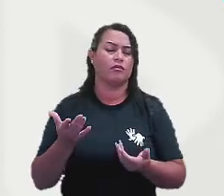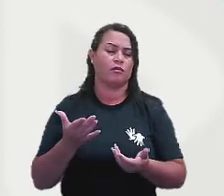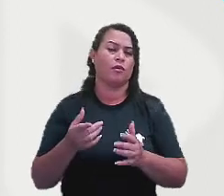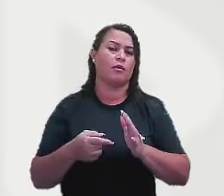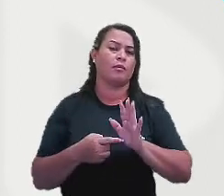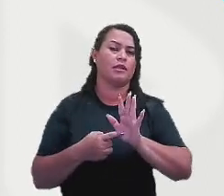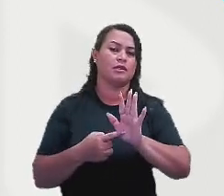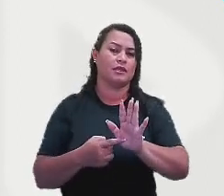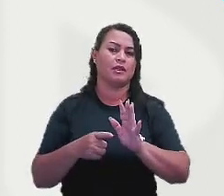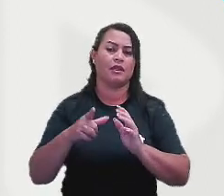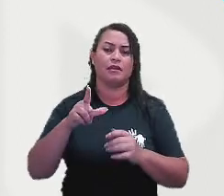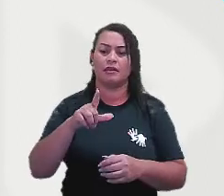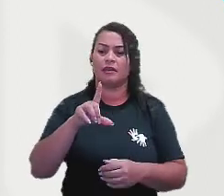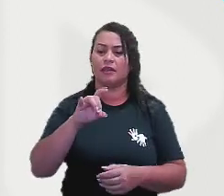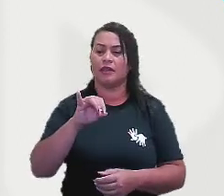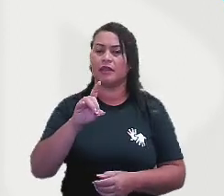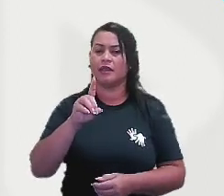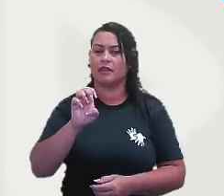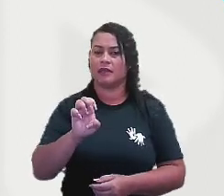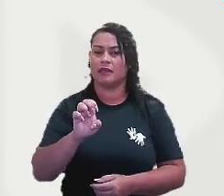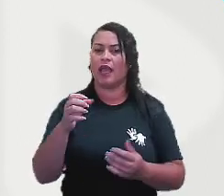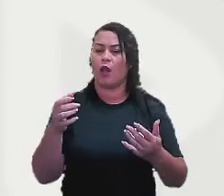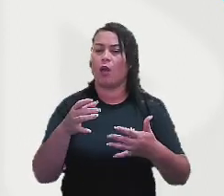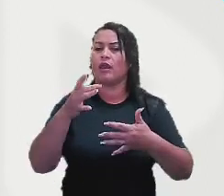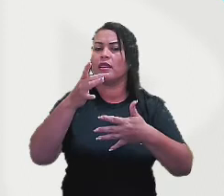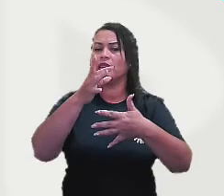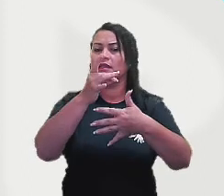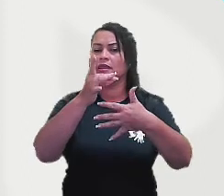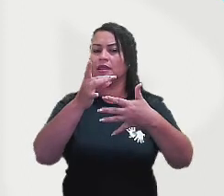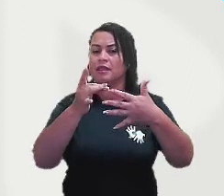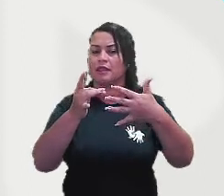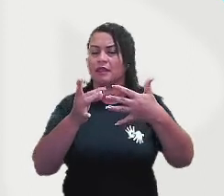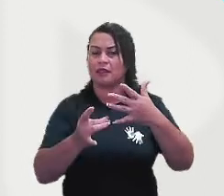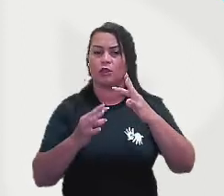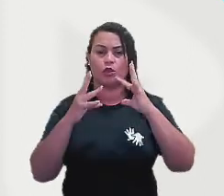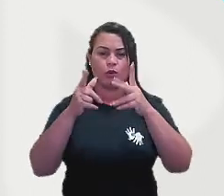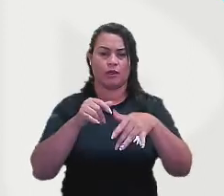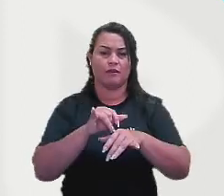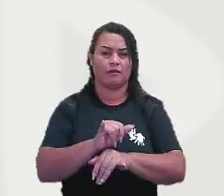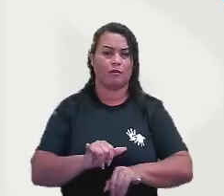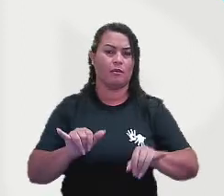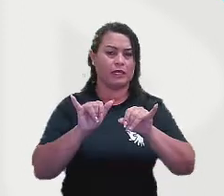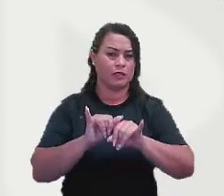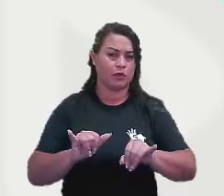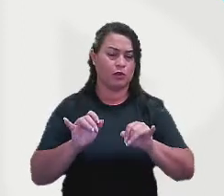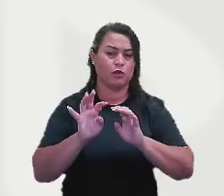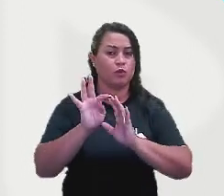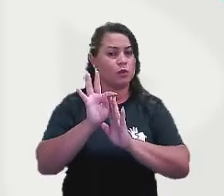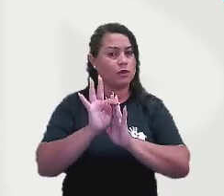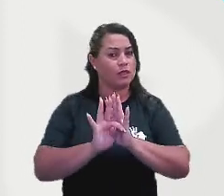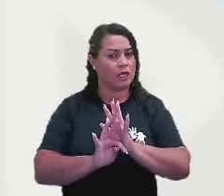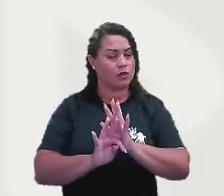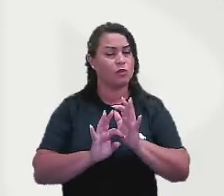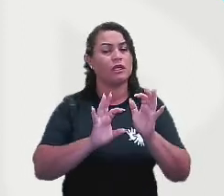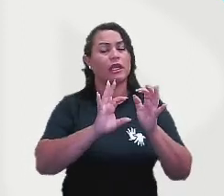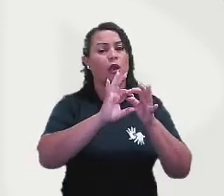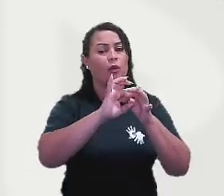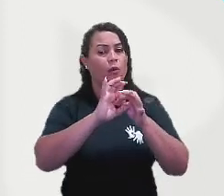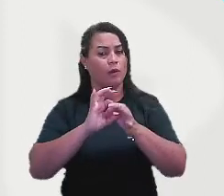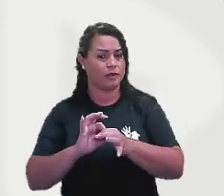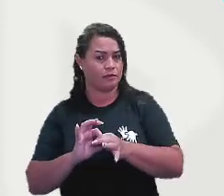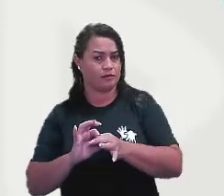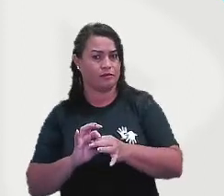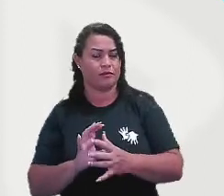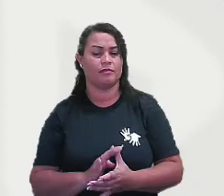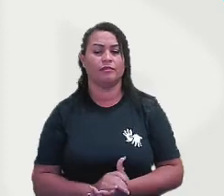ser colocado bem detalhadamente todas as informações, tá? Num texto que seja coeso e